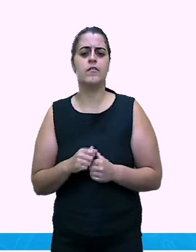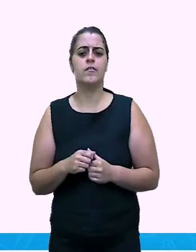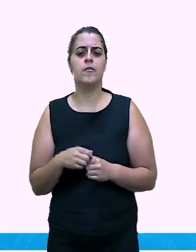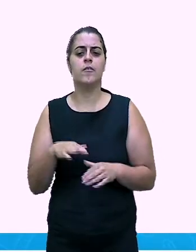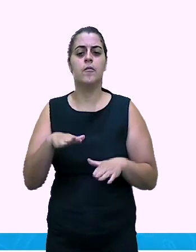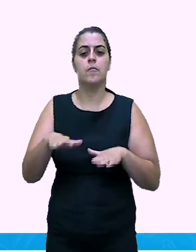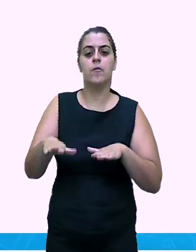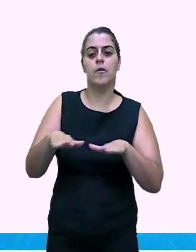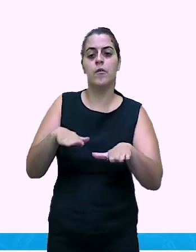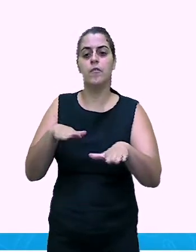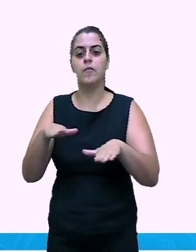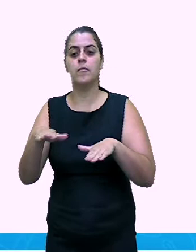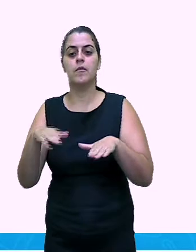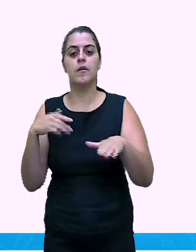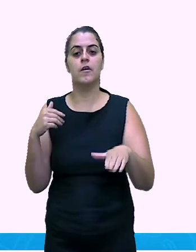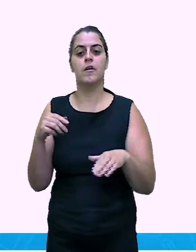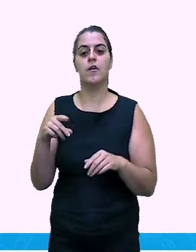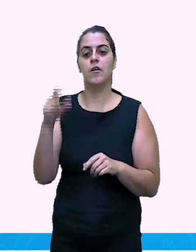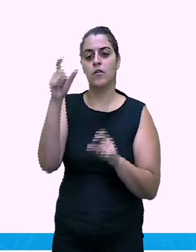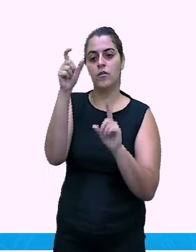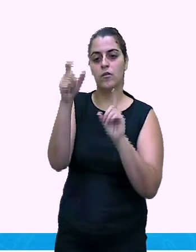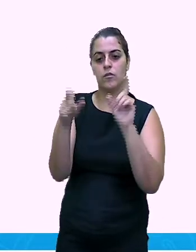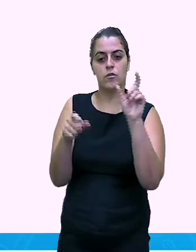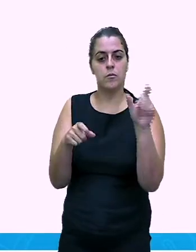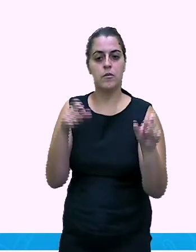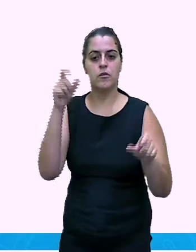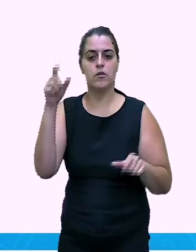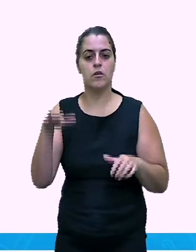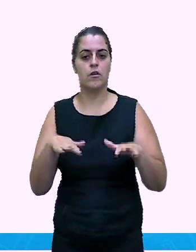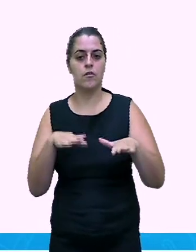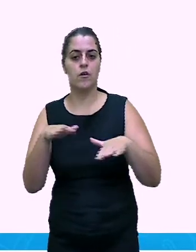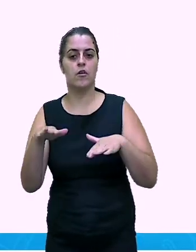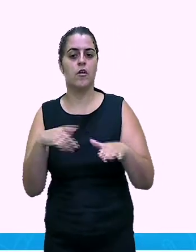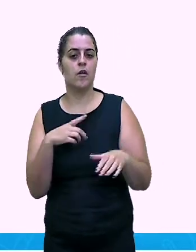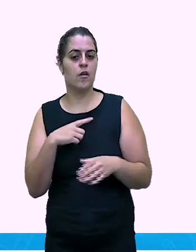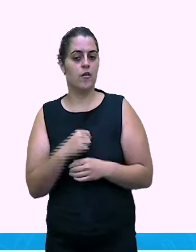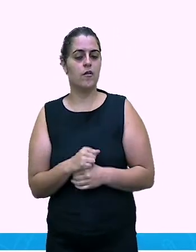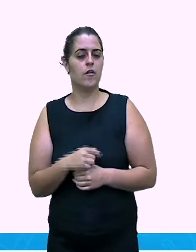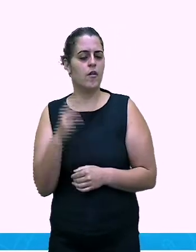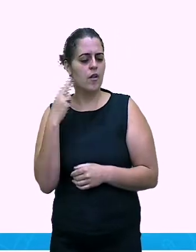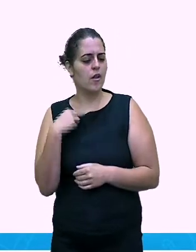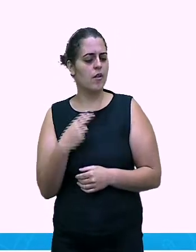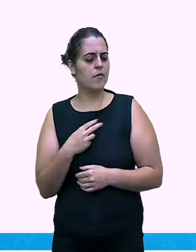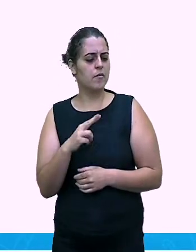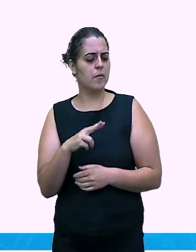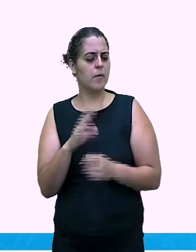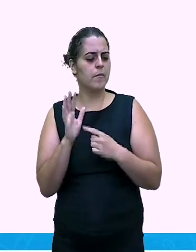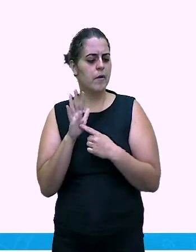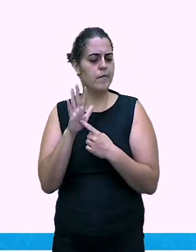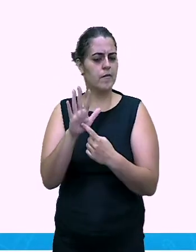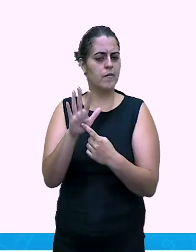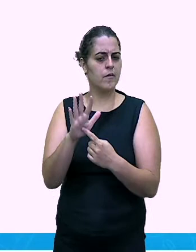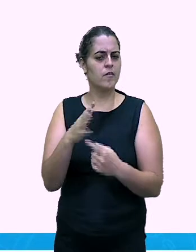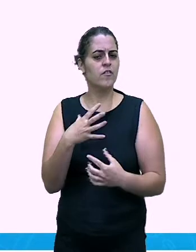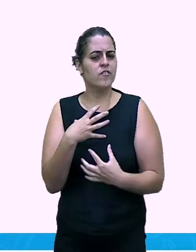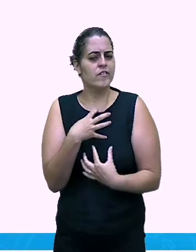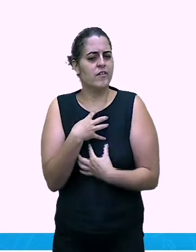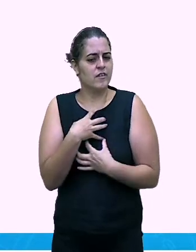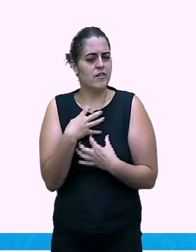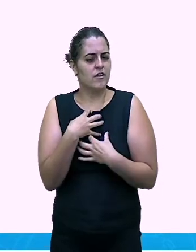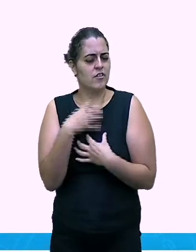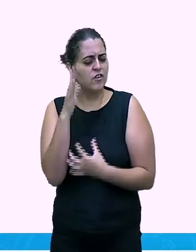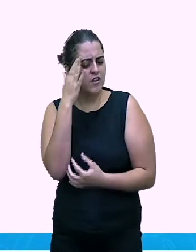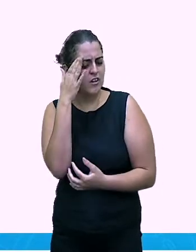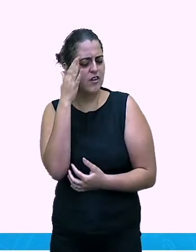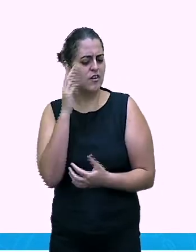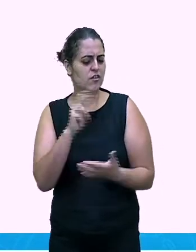do movimento que a história em quadrinho ela dá para o personagem, a gente consegue